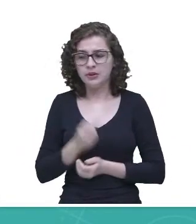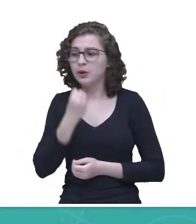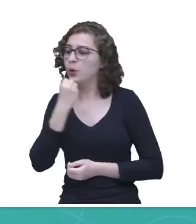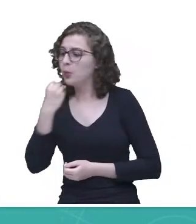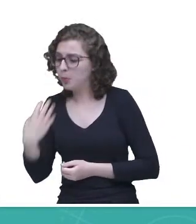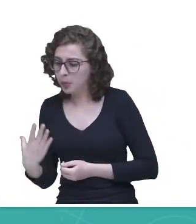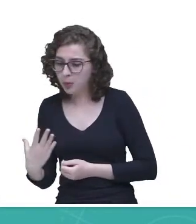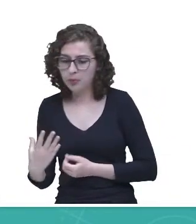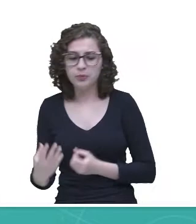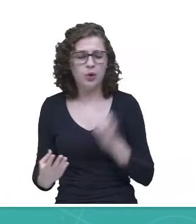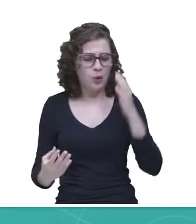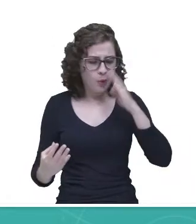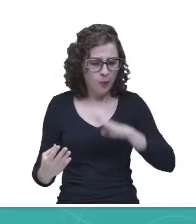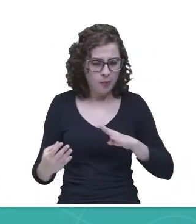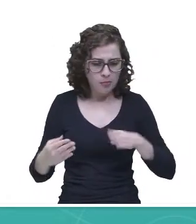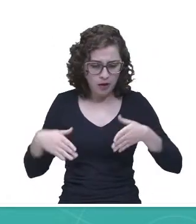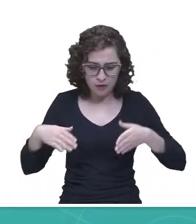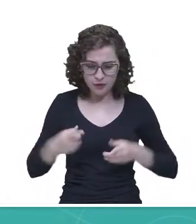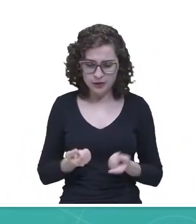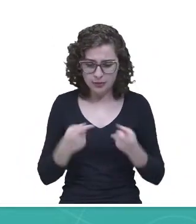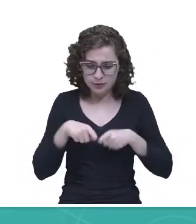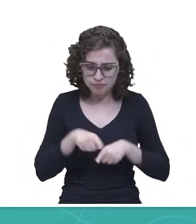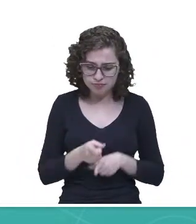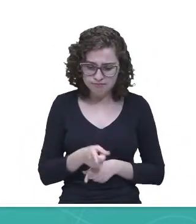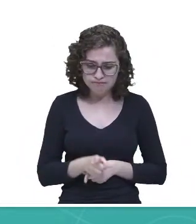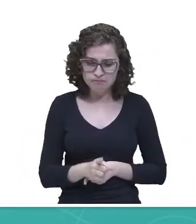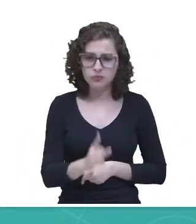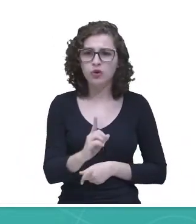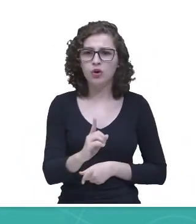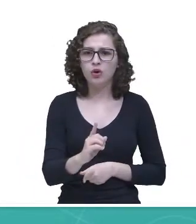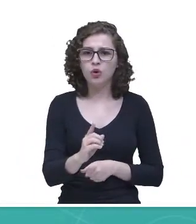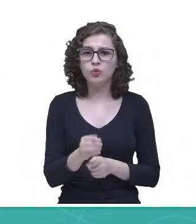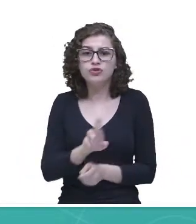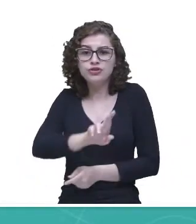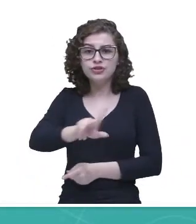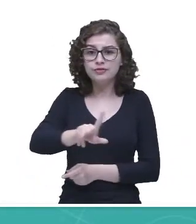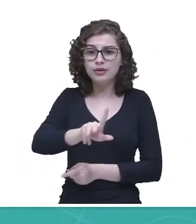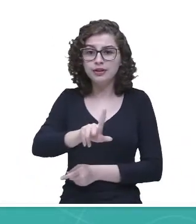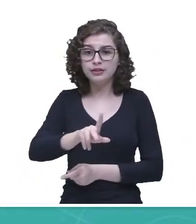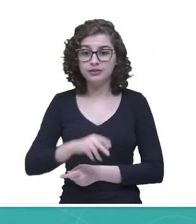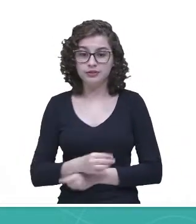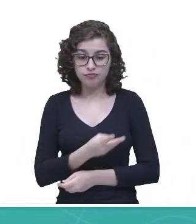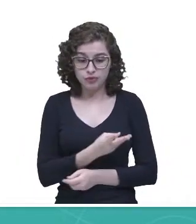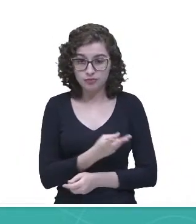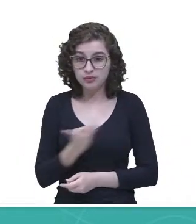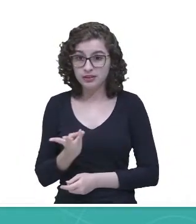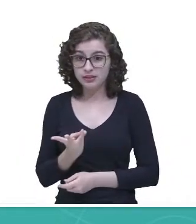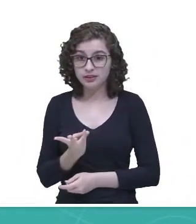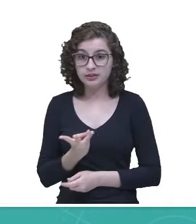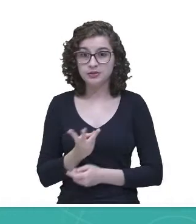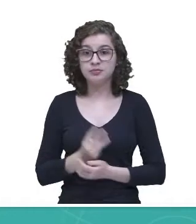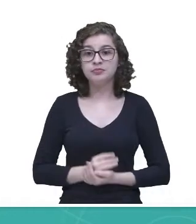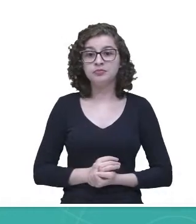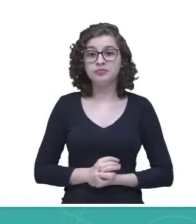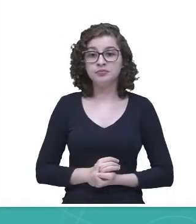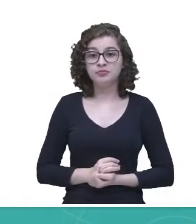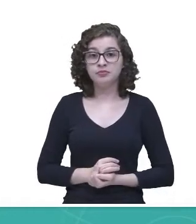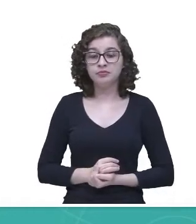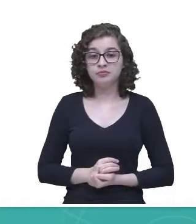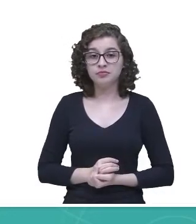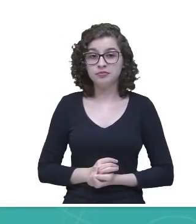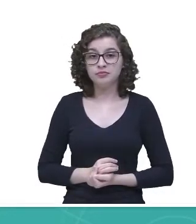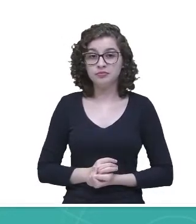meio, certo? Mas o mal nunca é descartado. Então, essa aí também